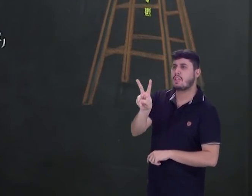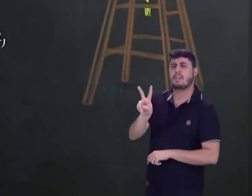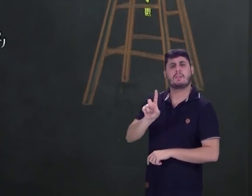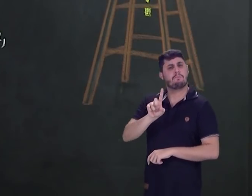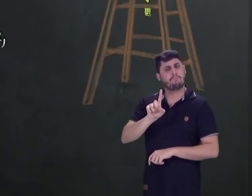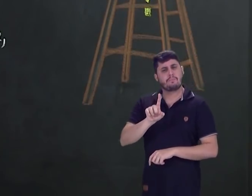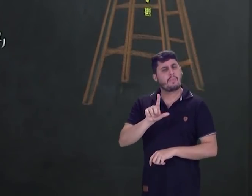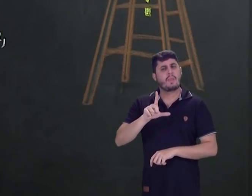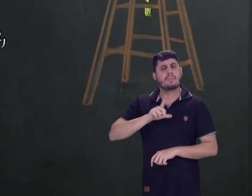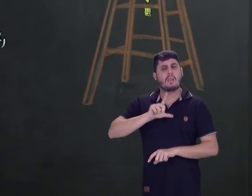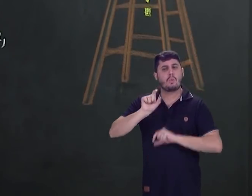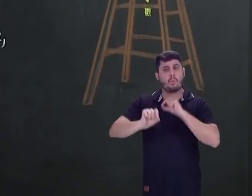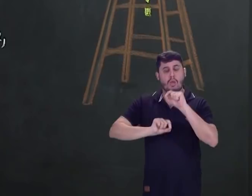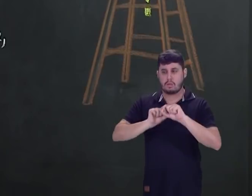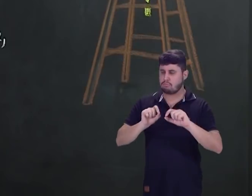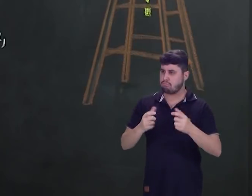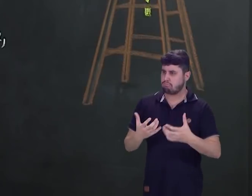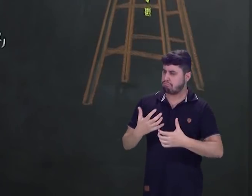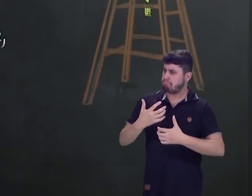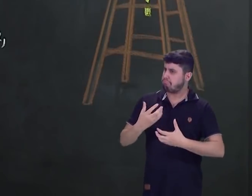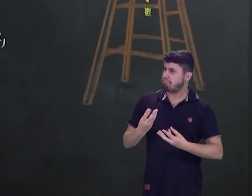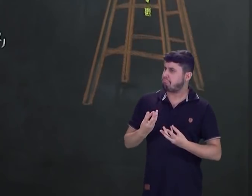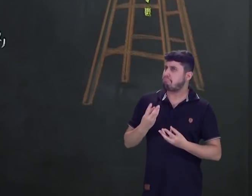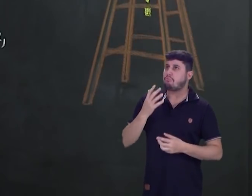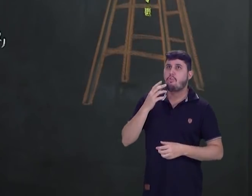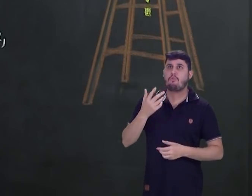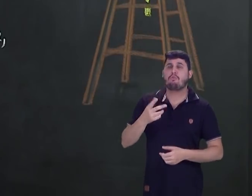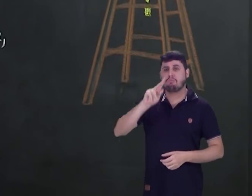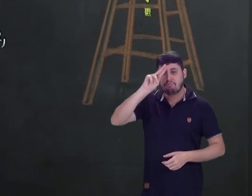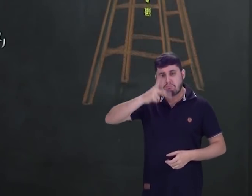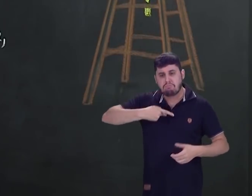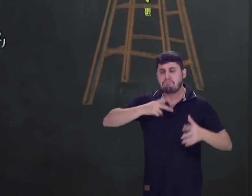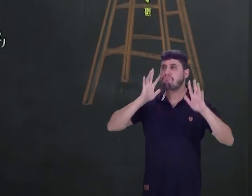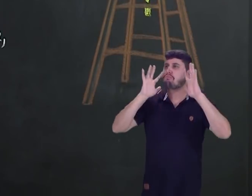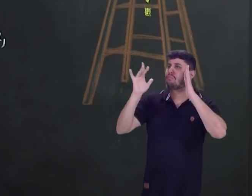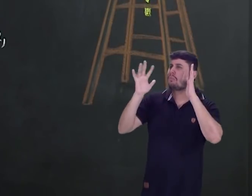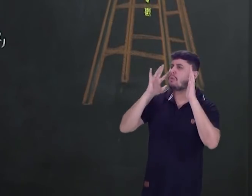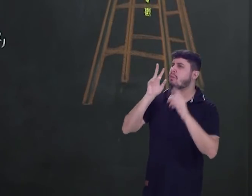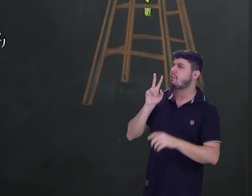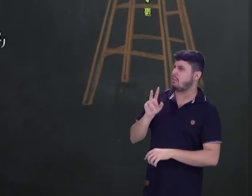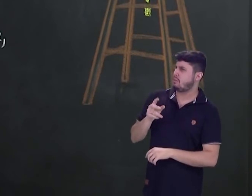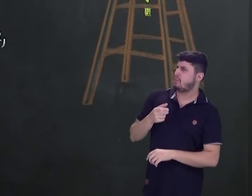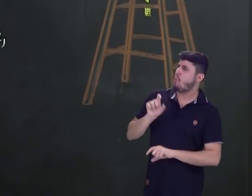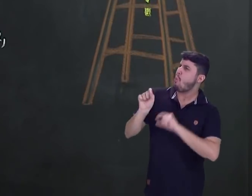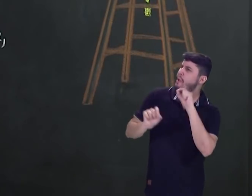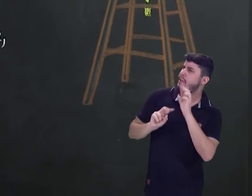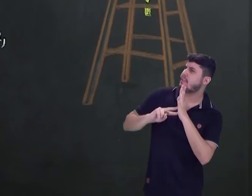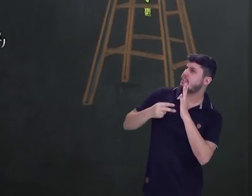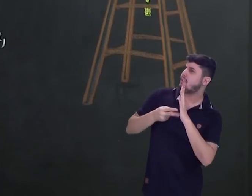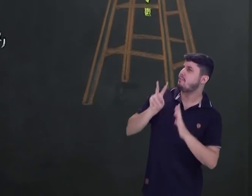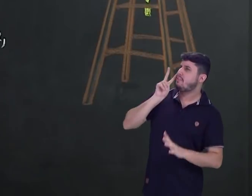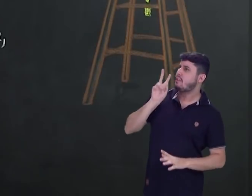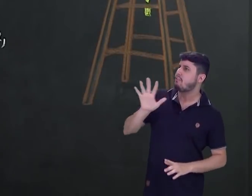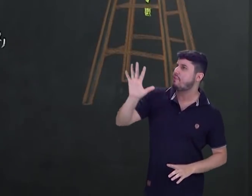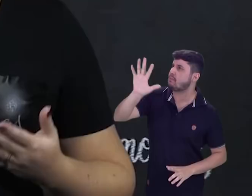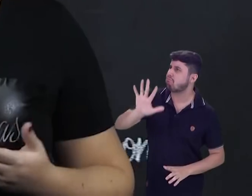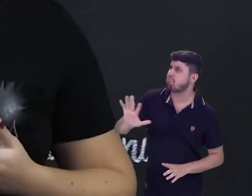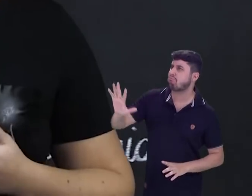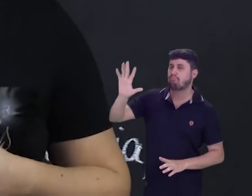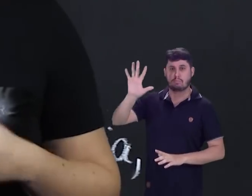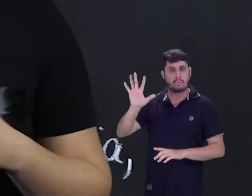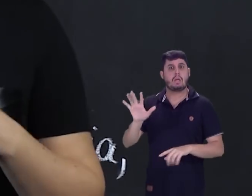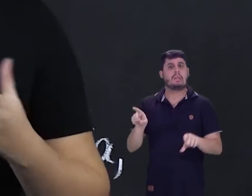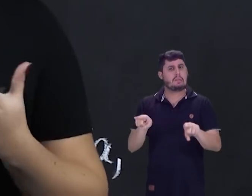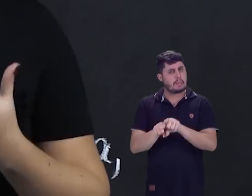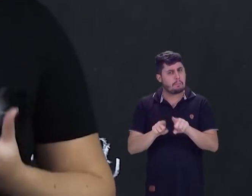mesmo do espectador com a obra, ela se completa na cabeça, nos olhos do espectador. É bem provocativo, tem muitas pessoas que acabam